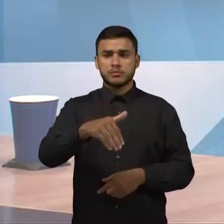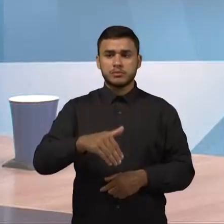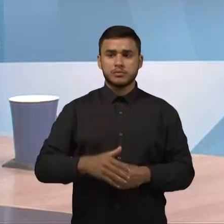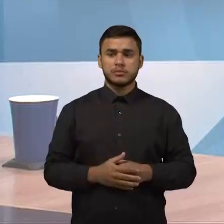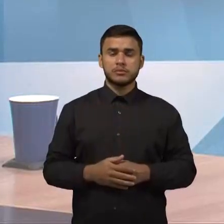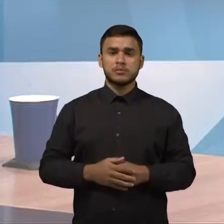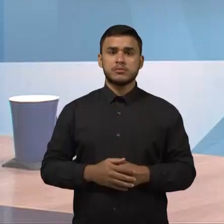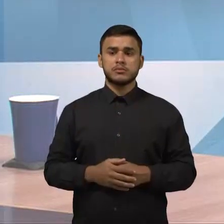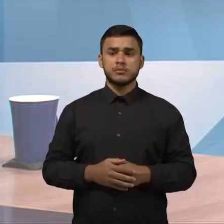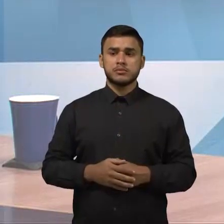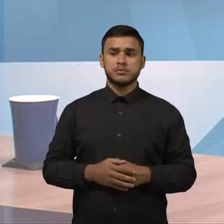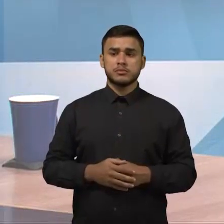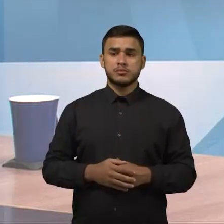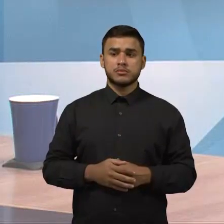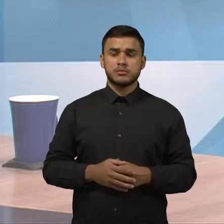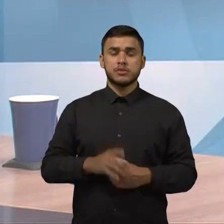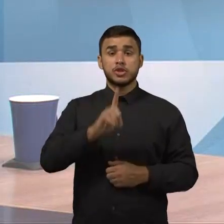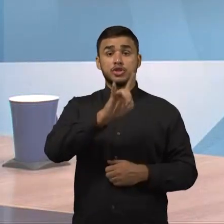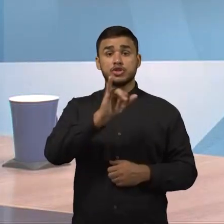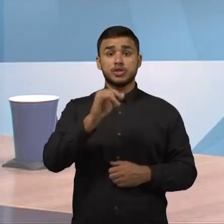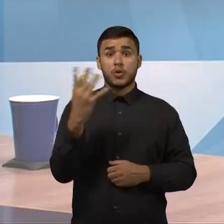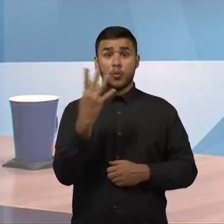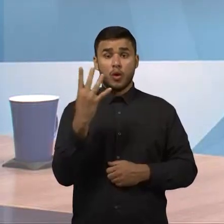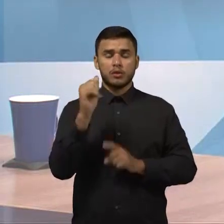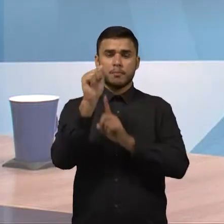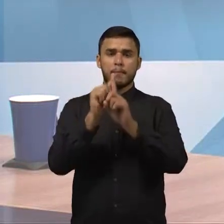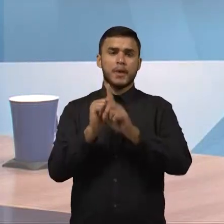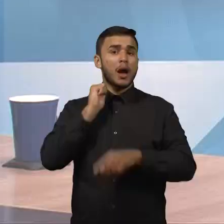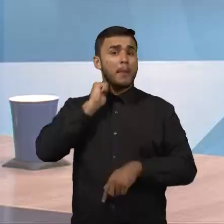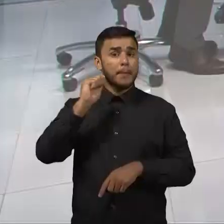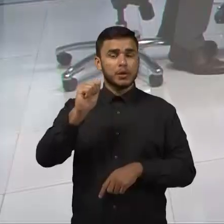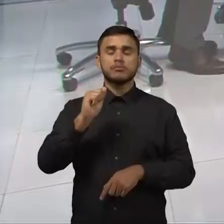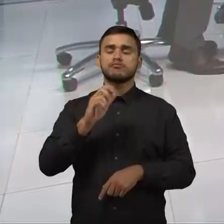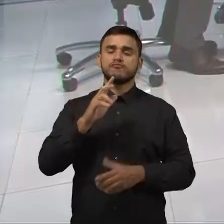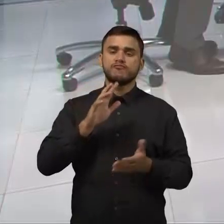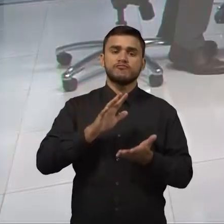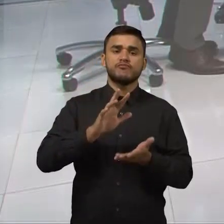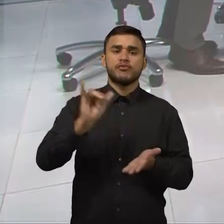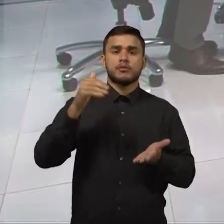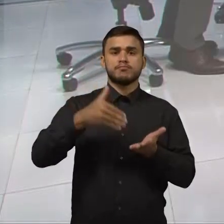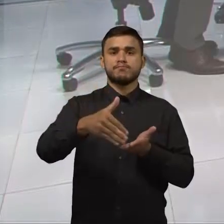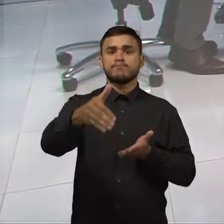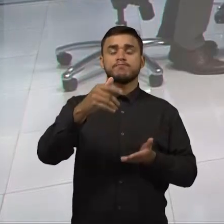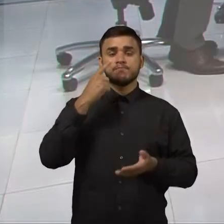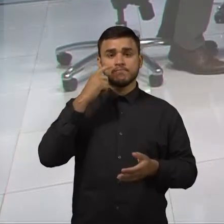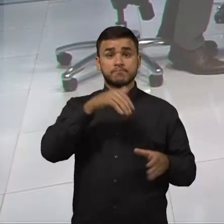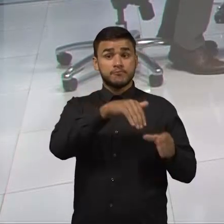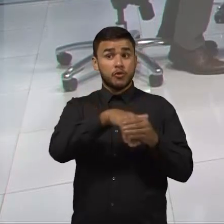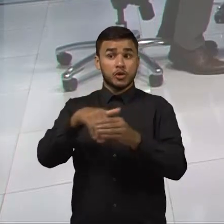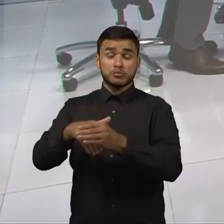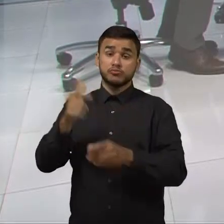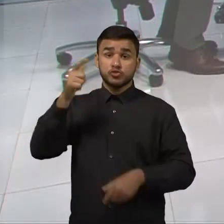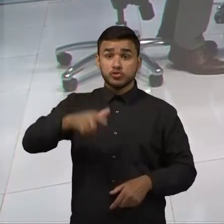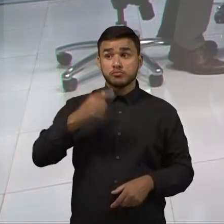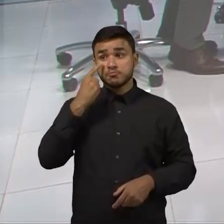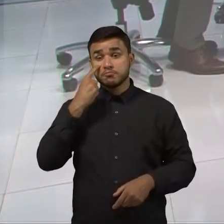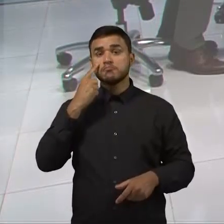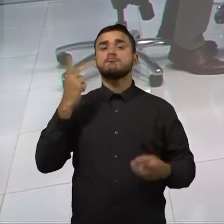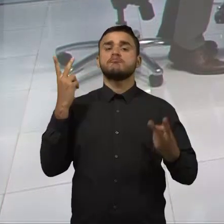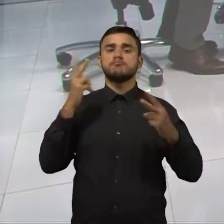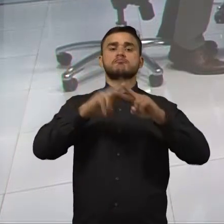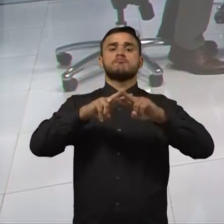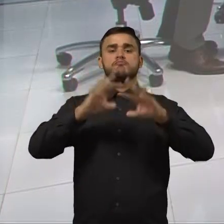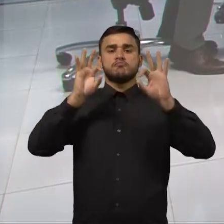Próxima sessão? 4. Dia 4, de ser decretada a sua prisão. E o resultado